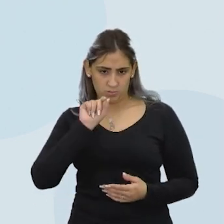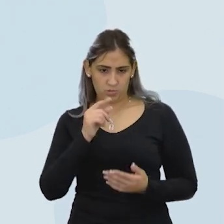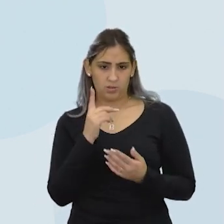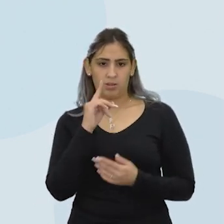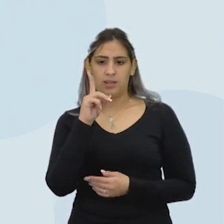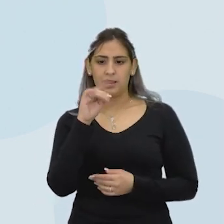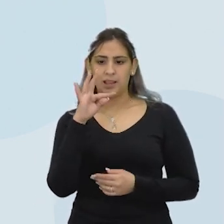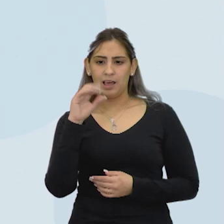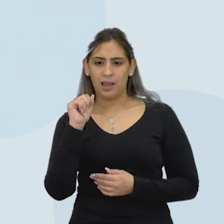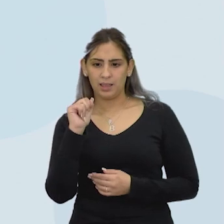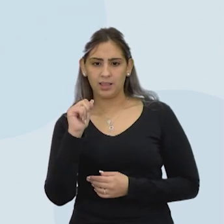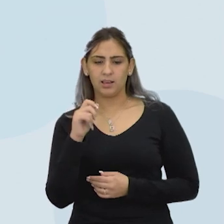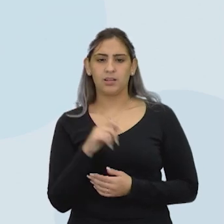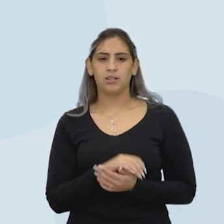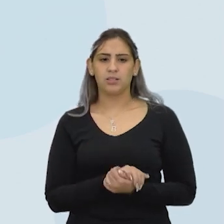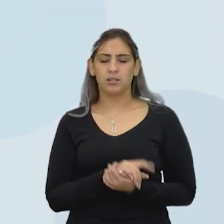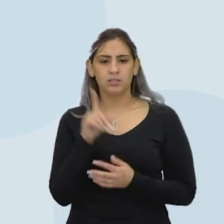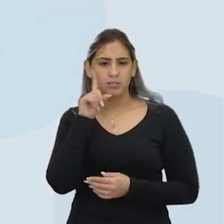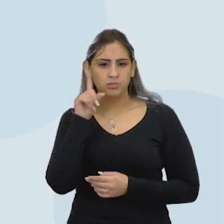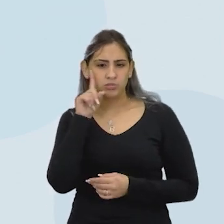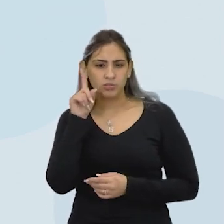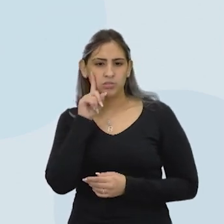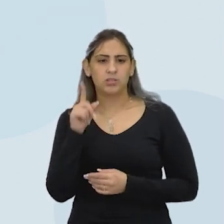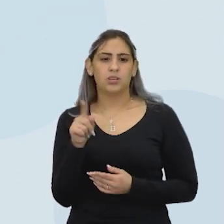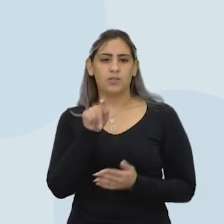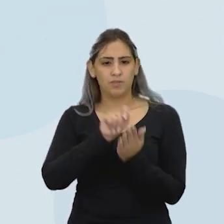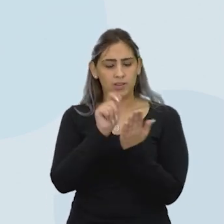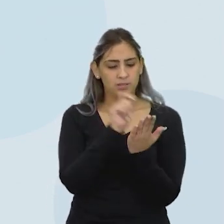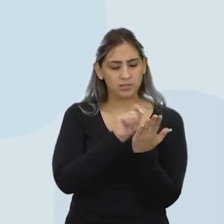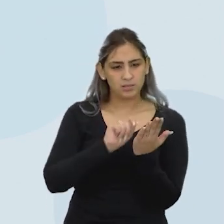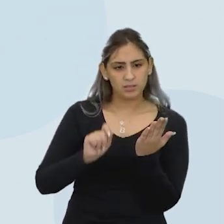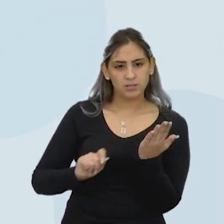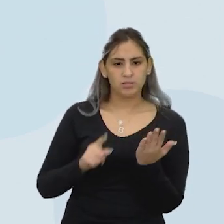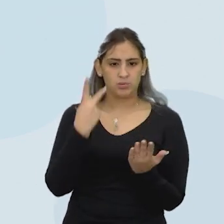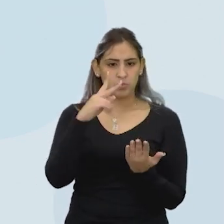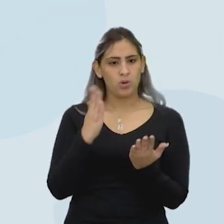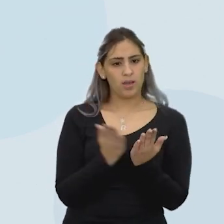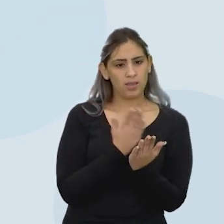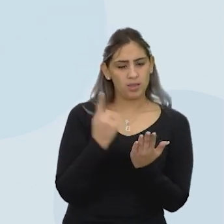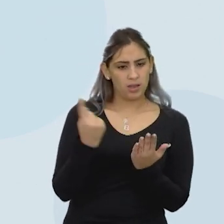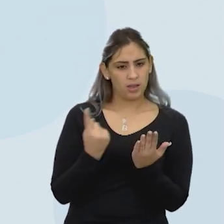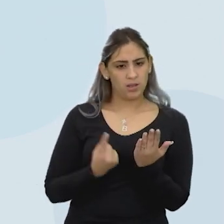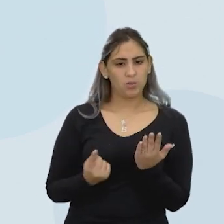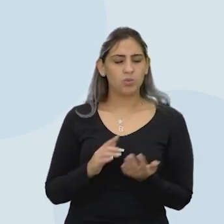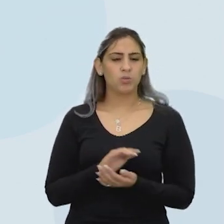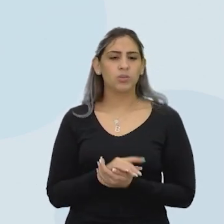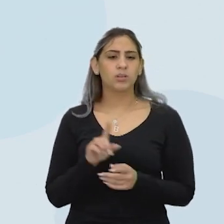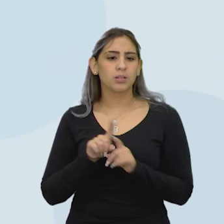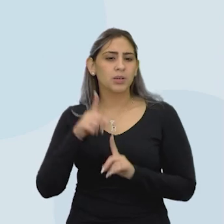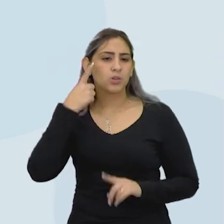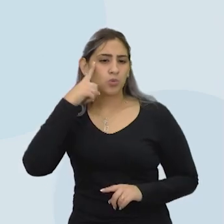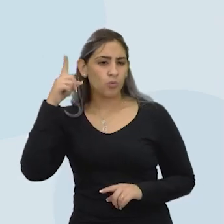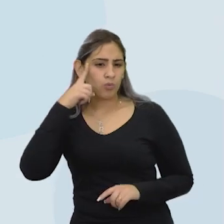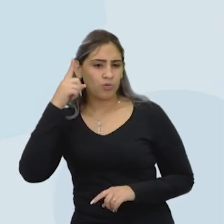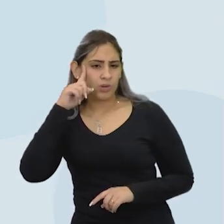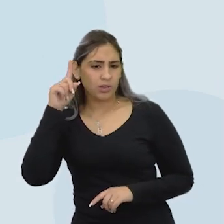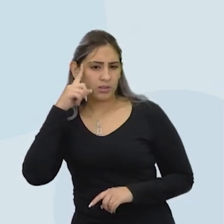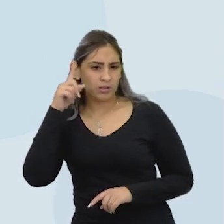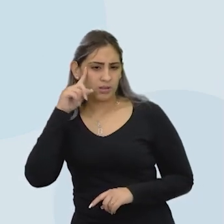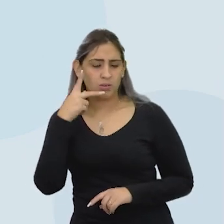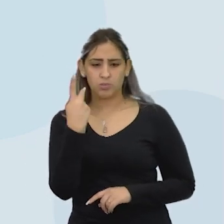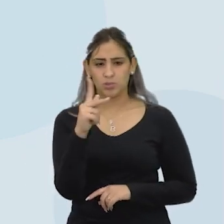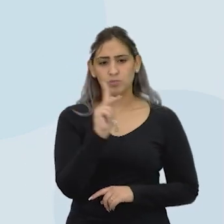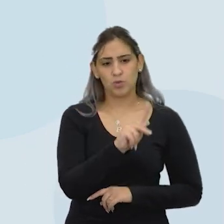seu caderno. Faça as anotações que você julgar aí mais necessárias e também tire as suas dúvidas com os